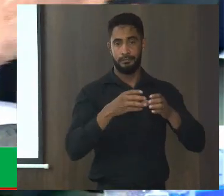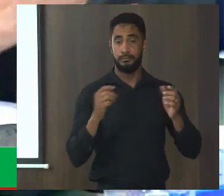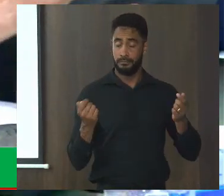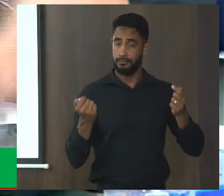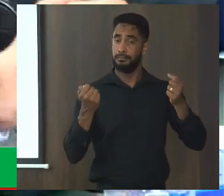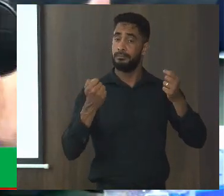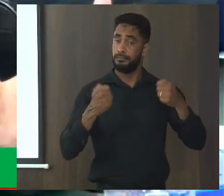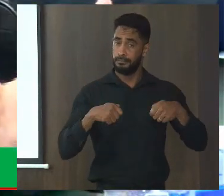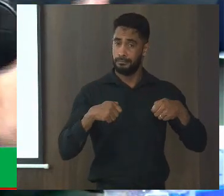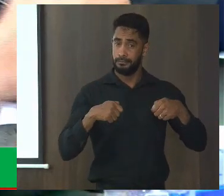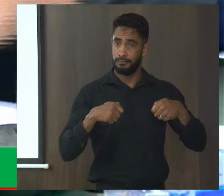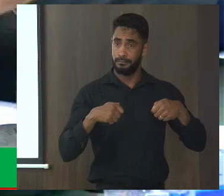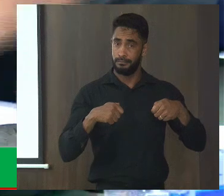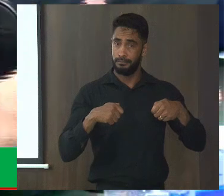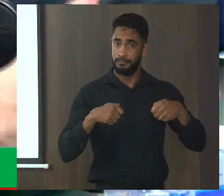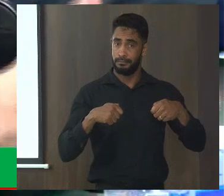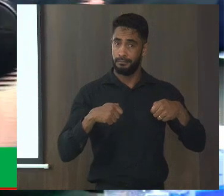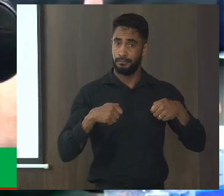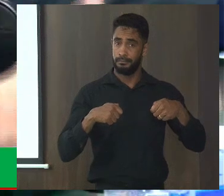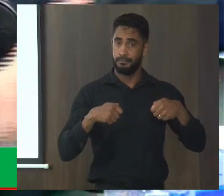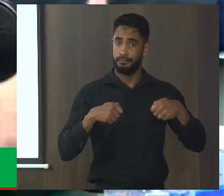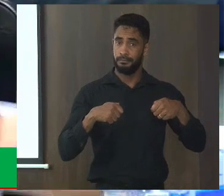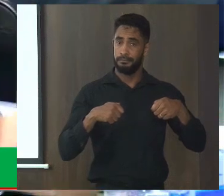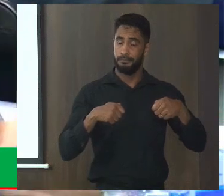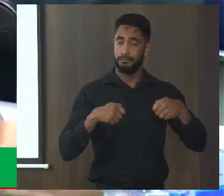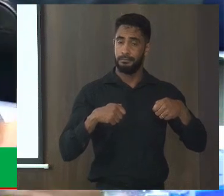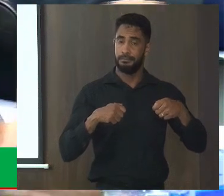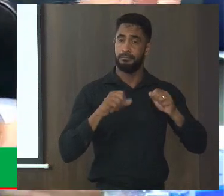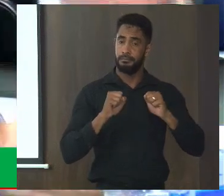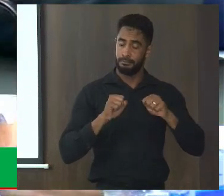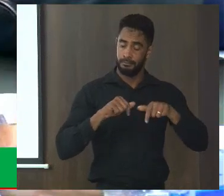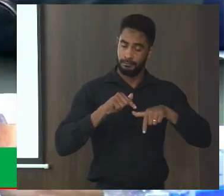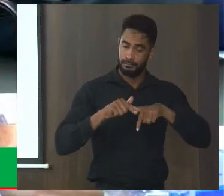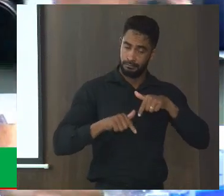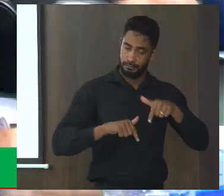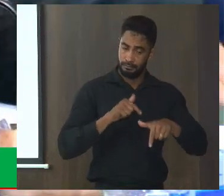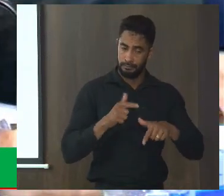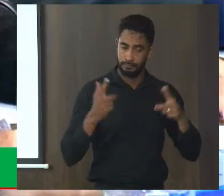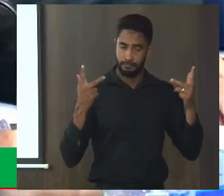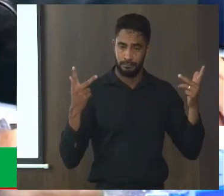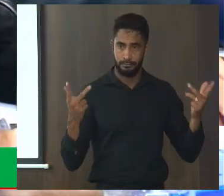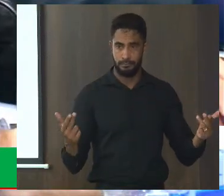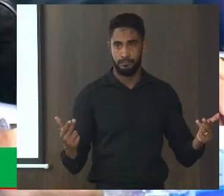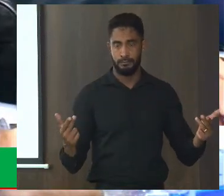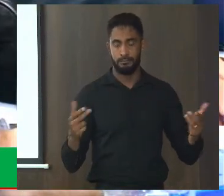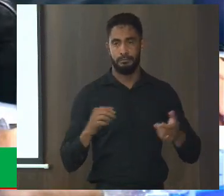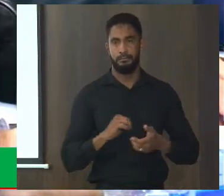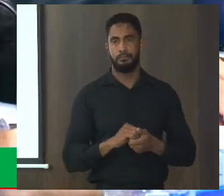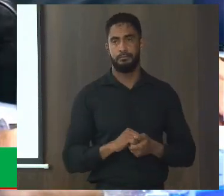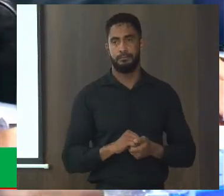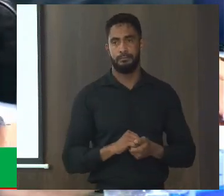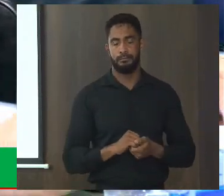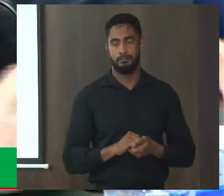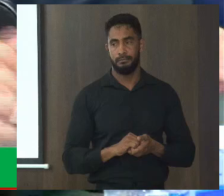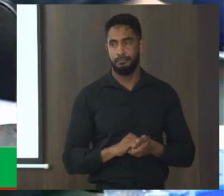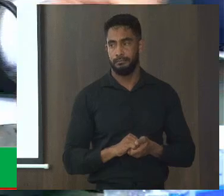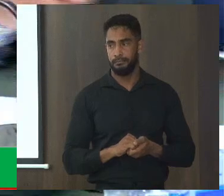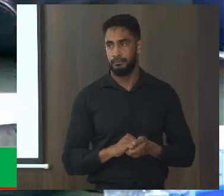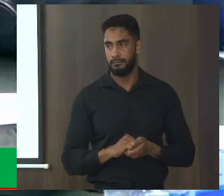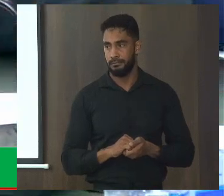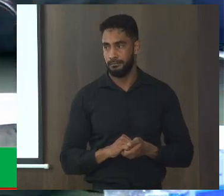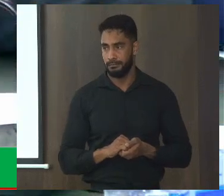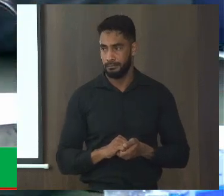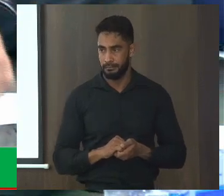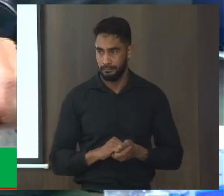têm a competência, que são regidos por lei, possam estar fazendo esse serviço da mesma forma que o senhor tem a boa vontade. Obrigado. Parabéns, senhor